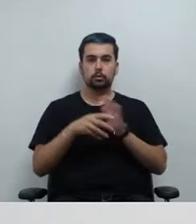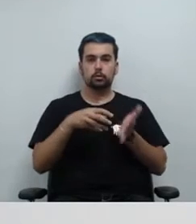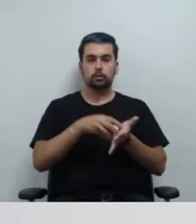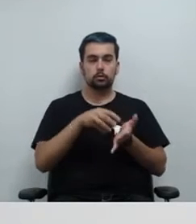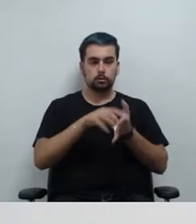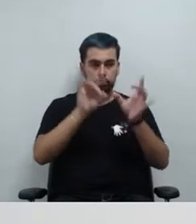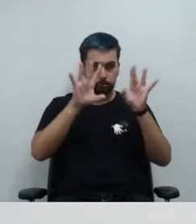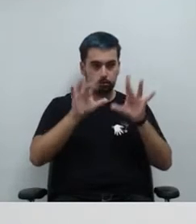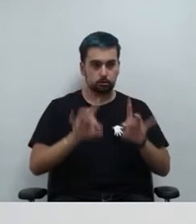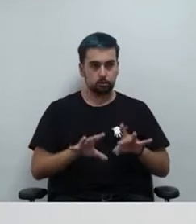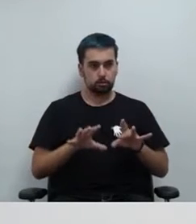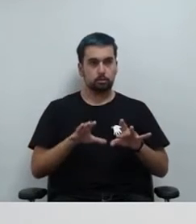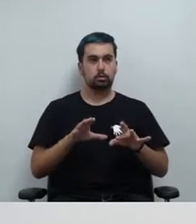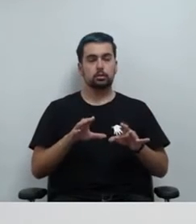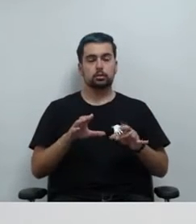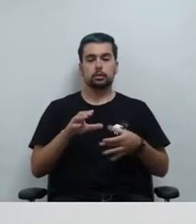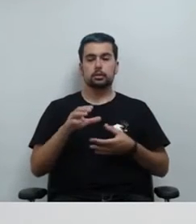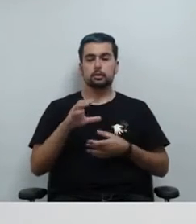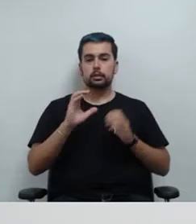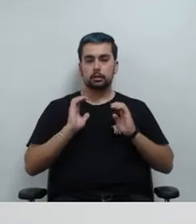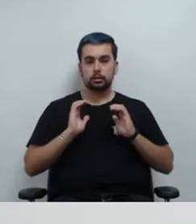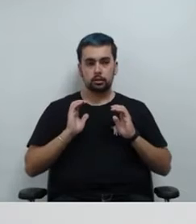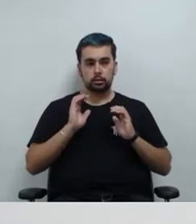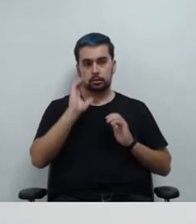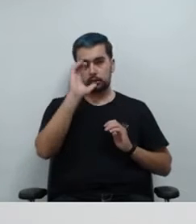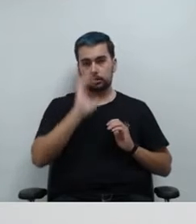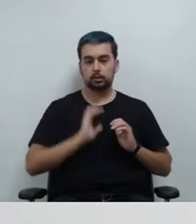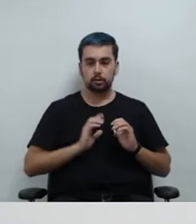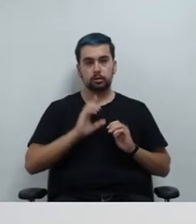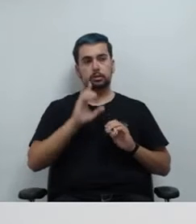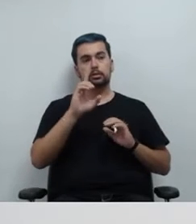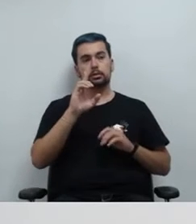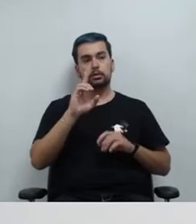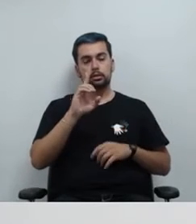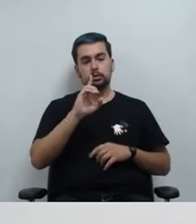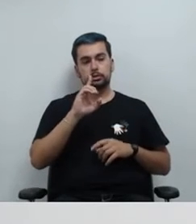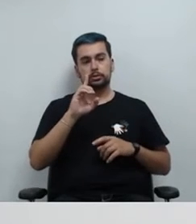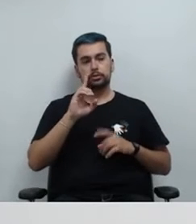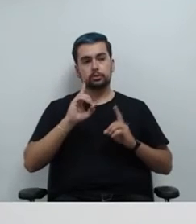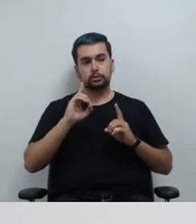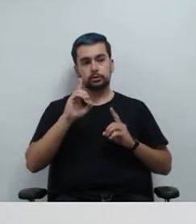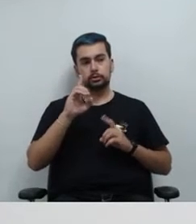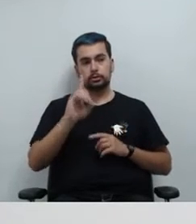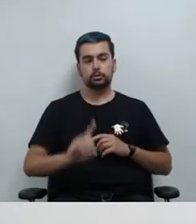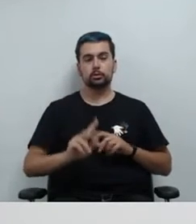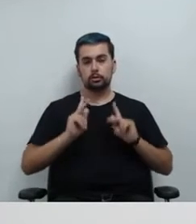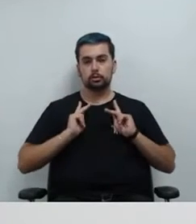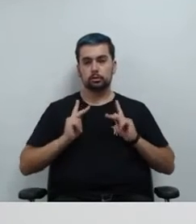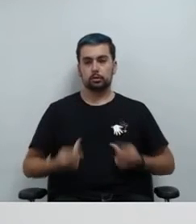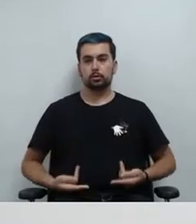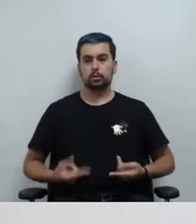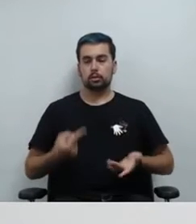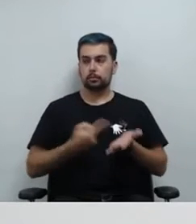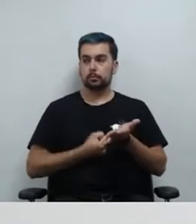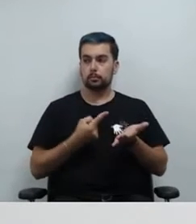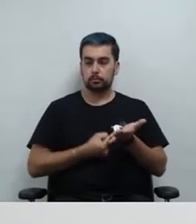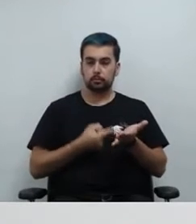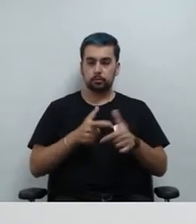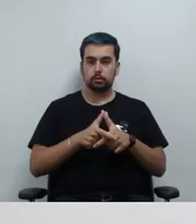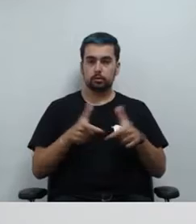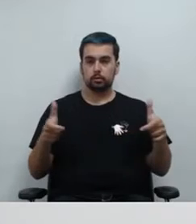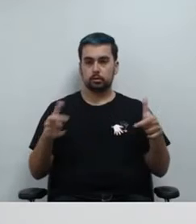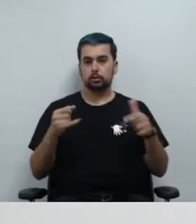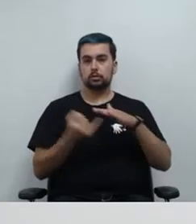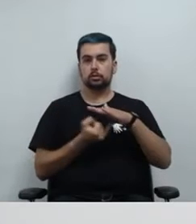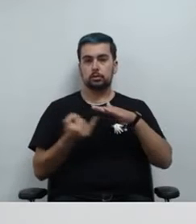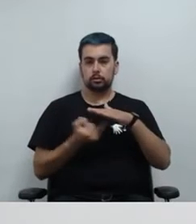Direitos Humanos, já esteve aqui trazendo ao Conselho Superior alguns elementos relacionados à proposta de expansão